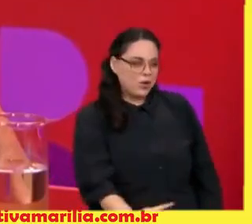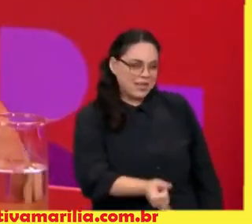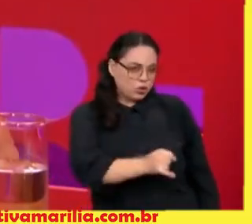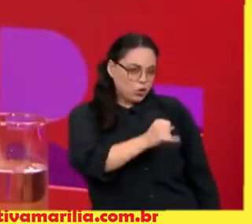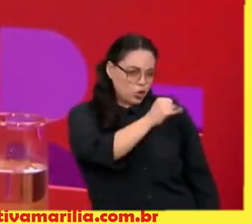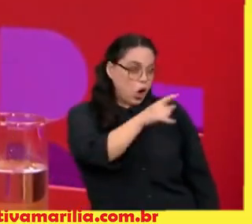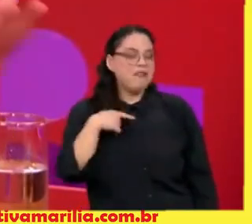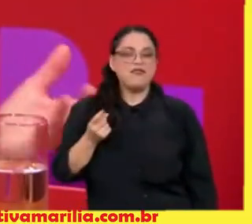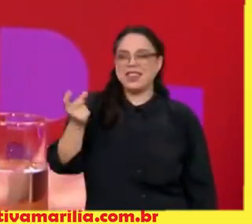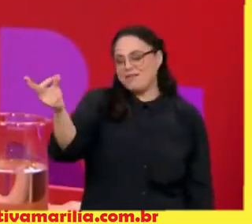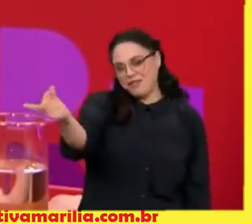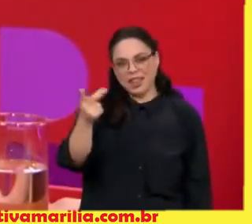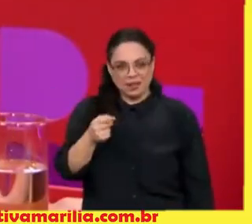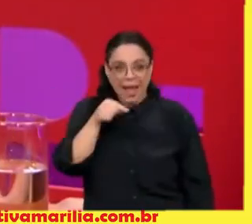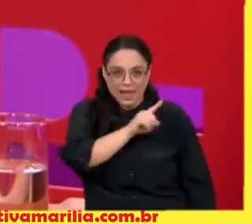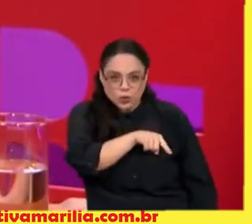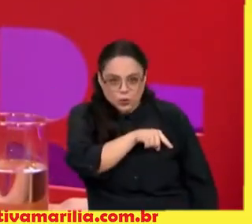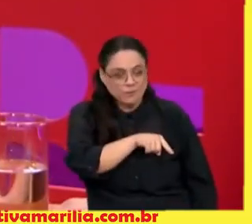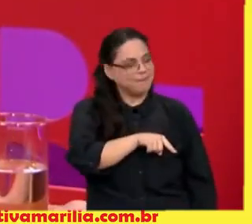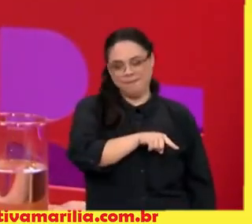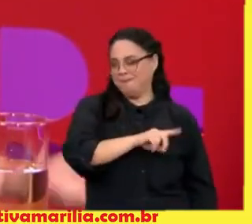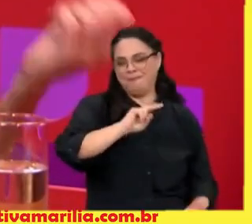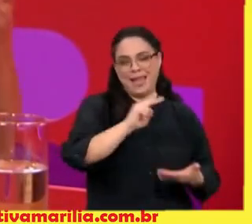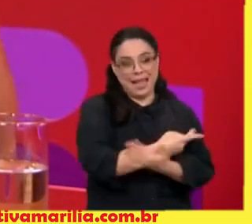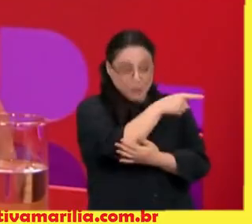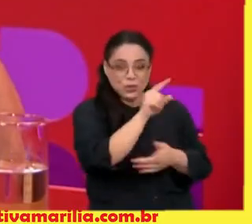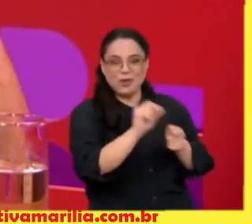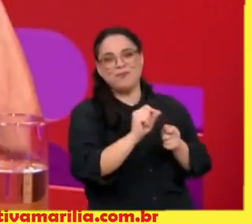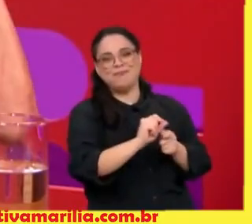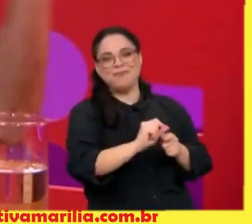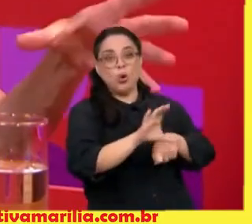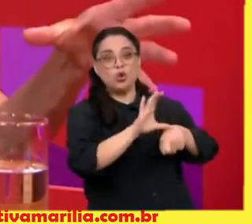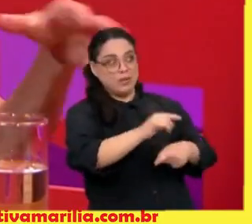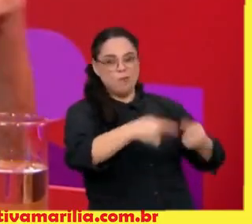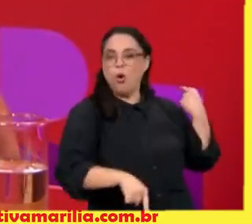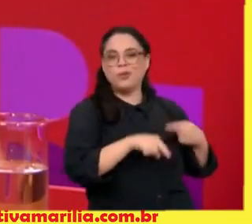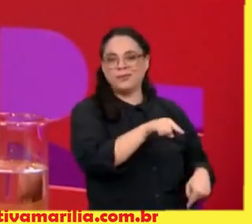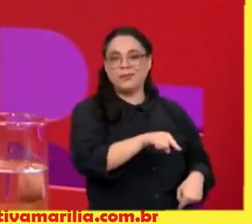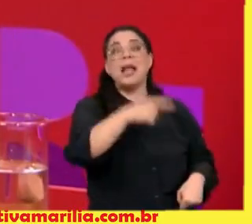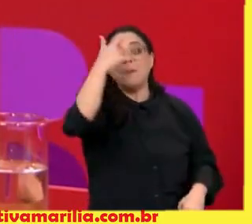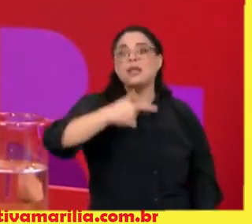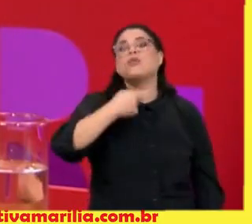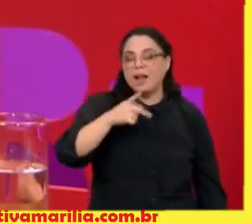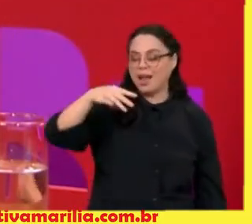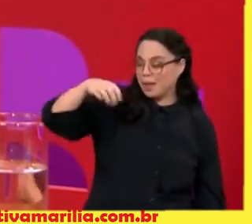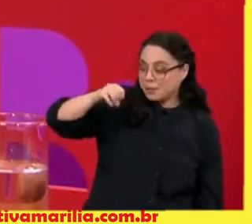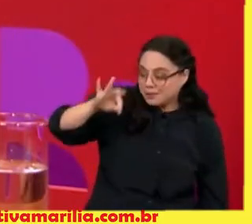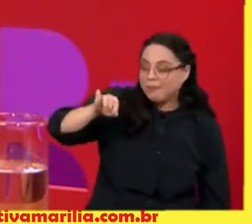isso. E é com isso que o MST trabalha. Sim. Né? Que os sem terra podem usar essas terras.